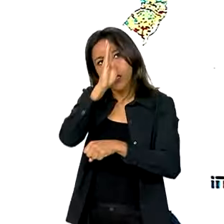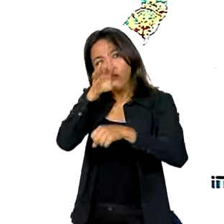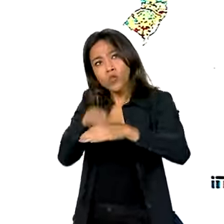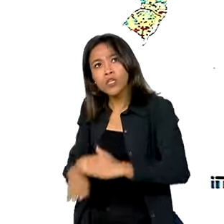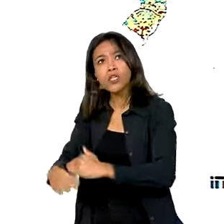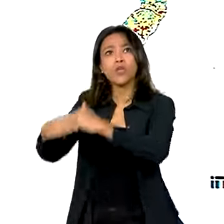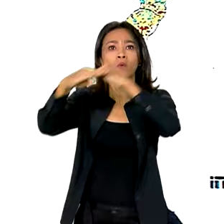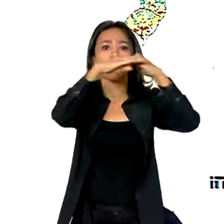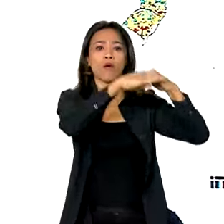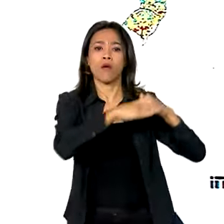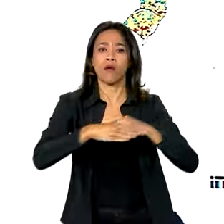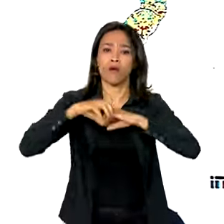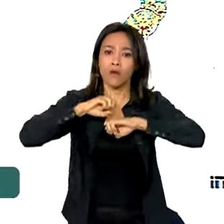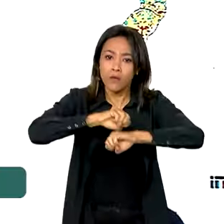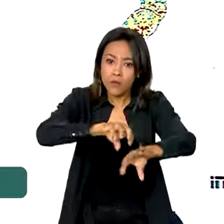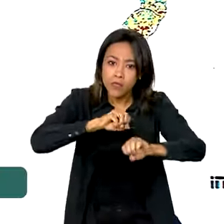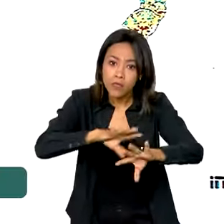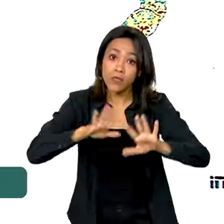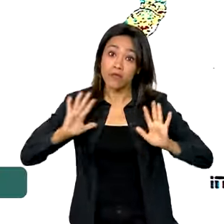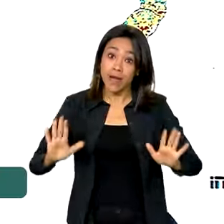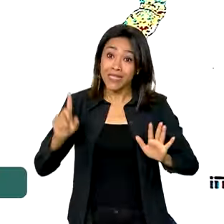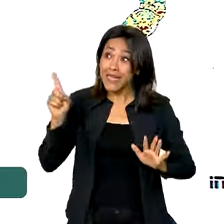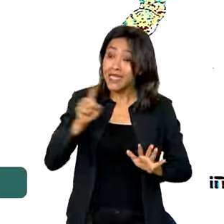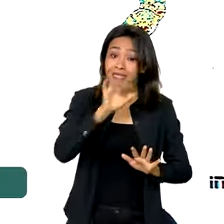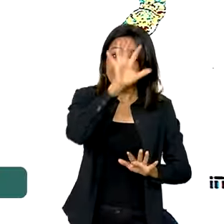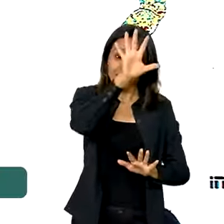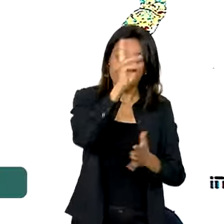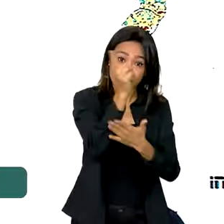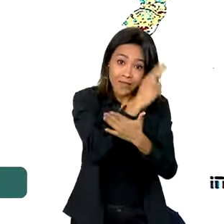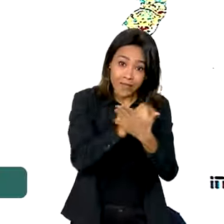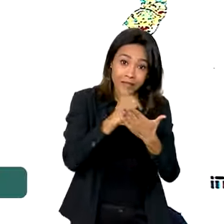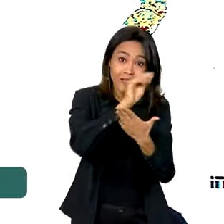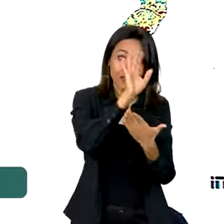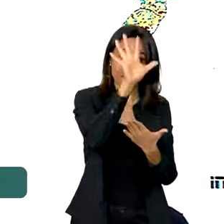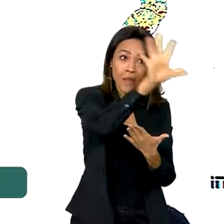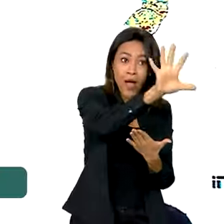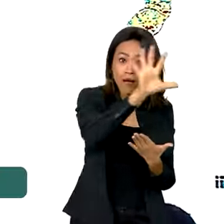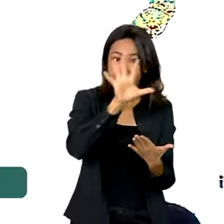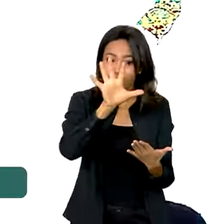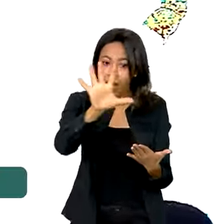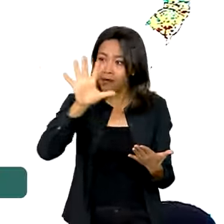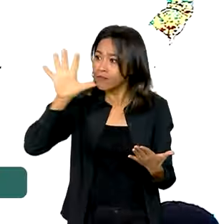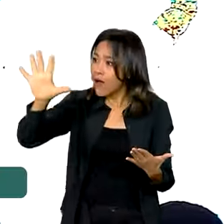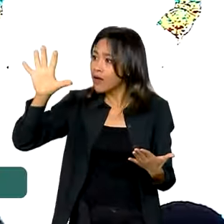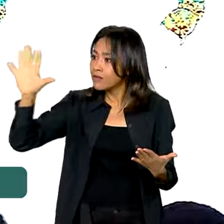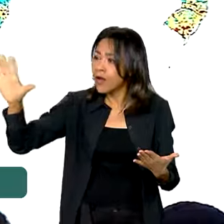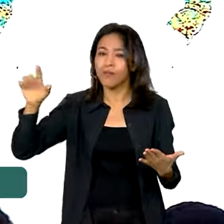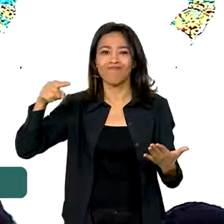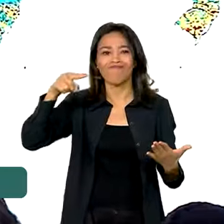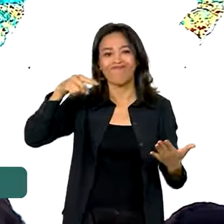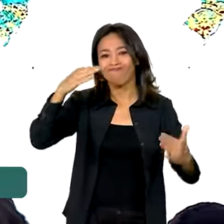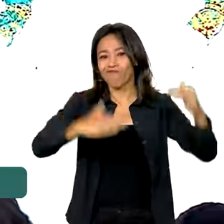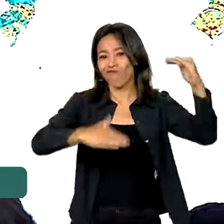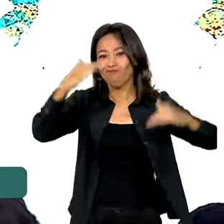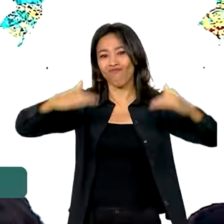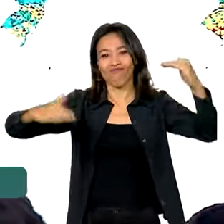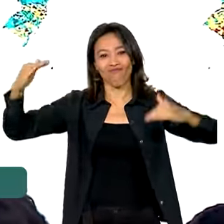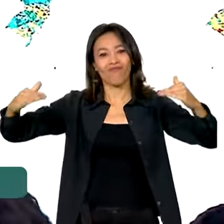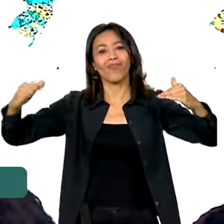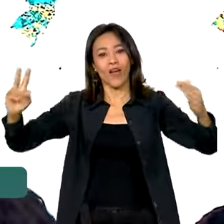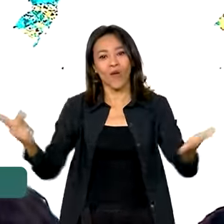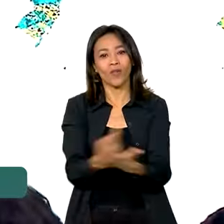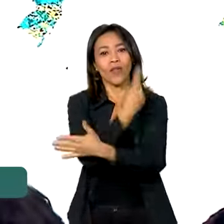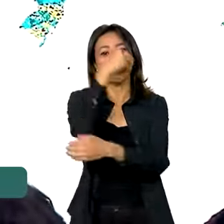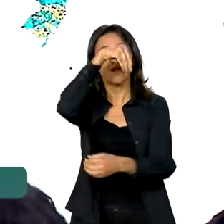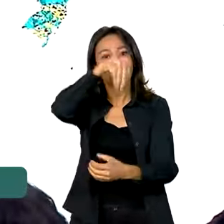avanços educacionais mas esses mapas mostram desigualdades regionais e desigualdades estaduais dentro do próprio Estado